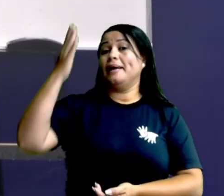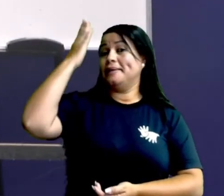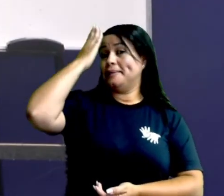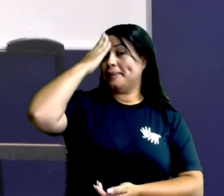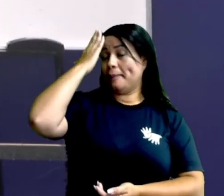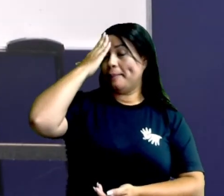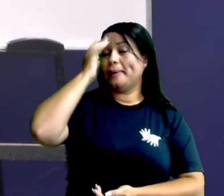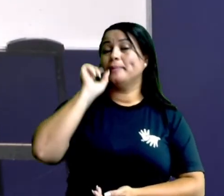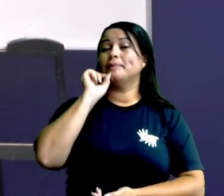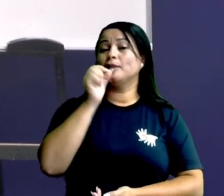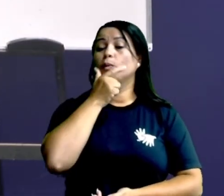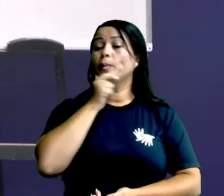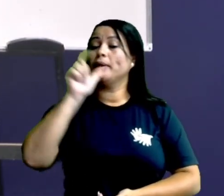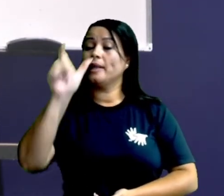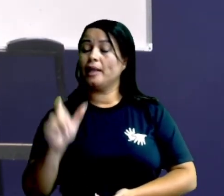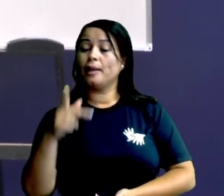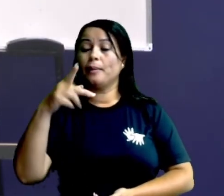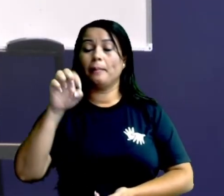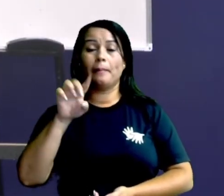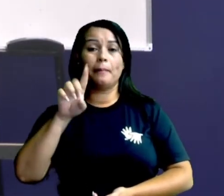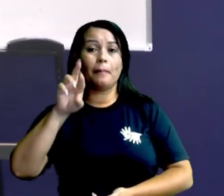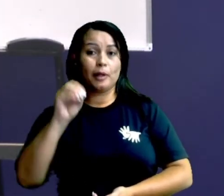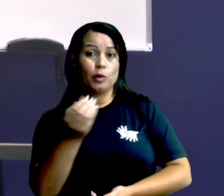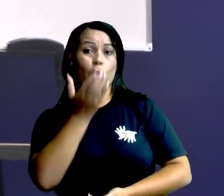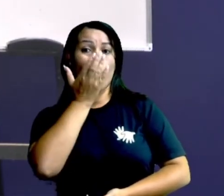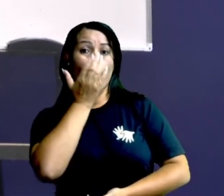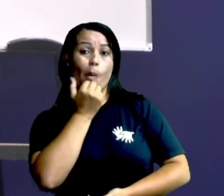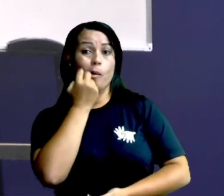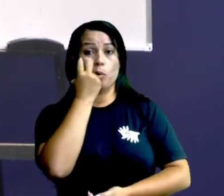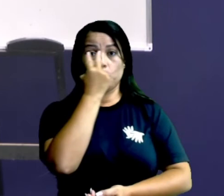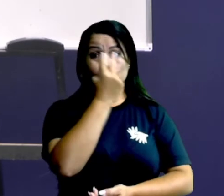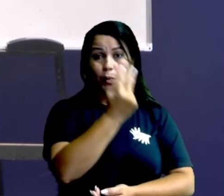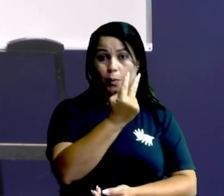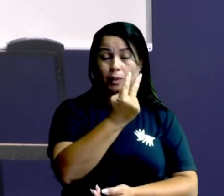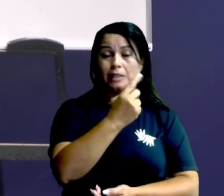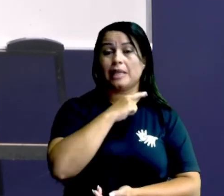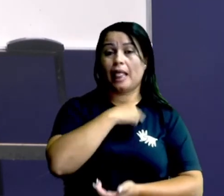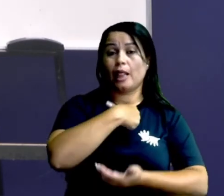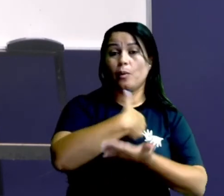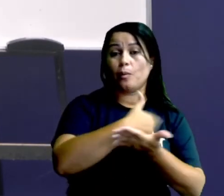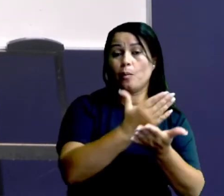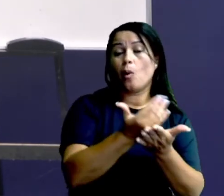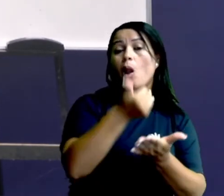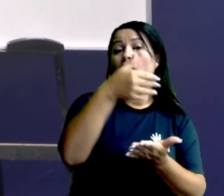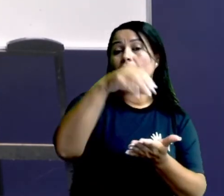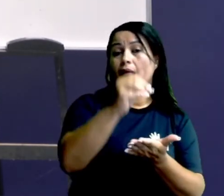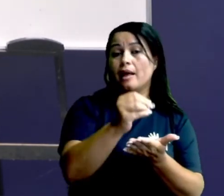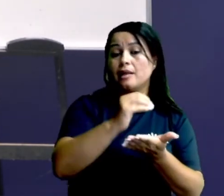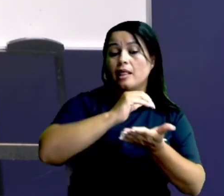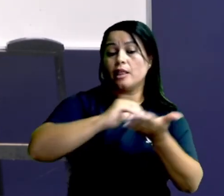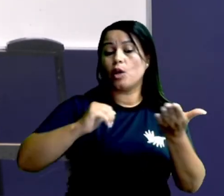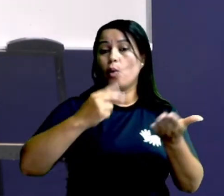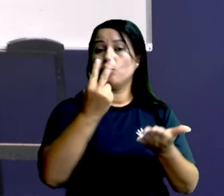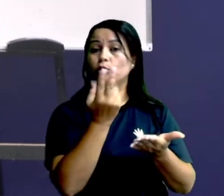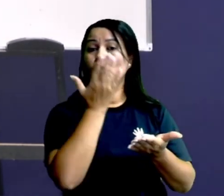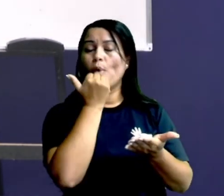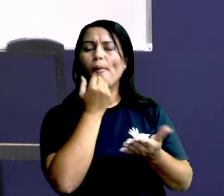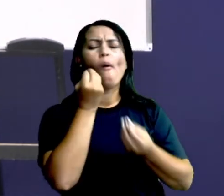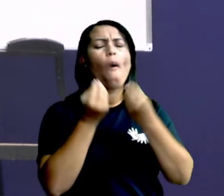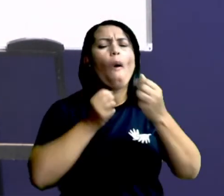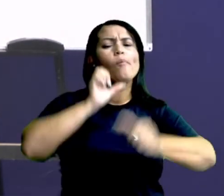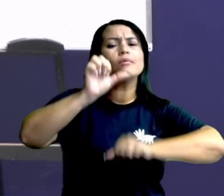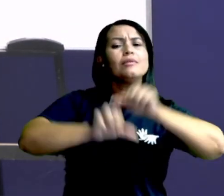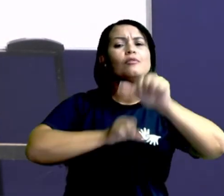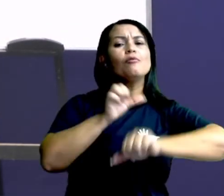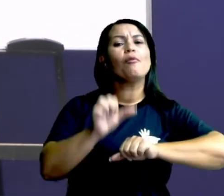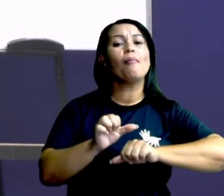Sabemos que Pedro comeu 2/10. Para a gente fazer, transformando em número decimal, né?